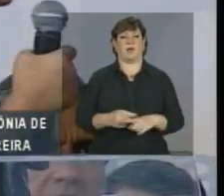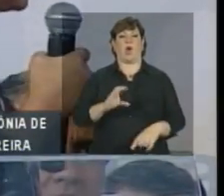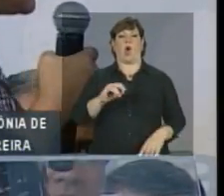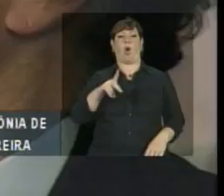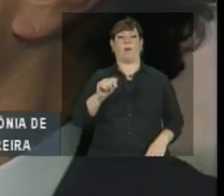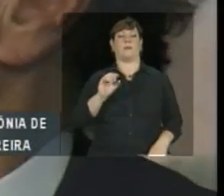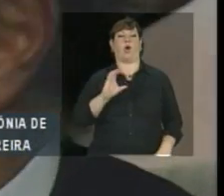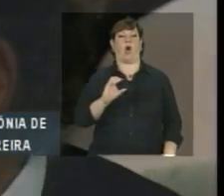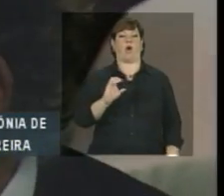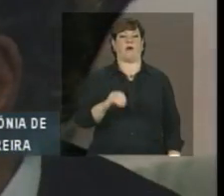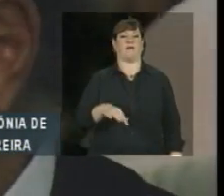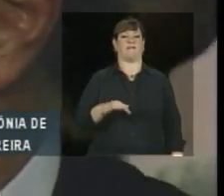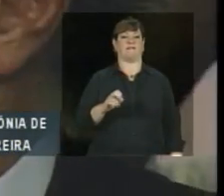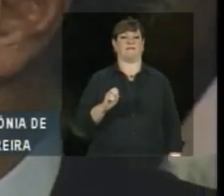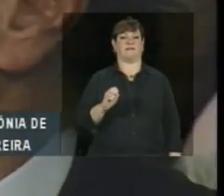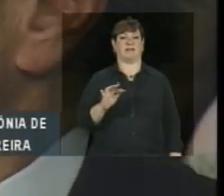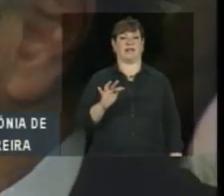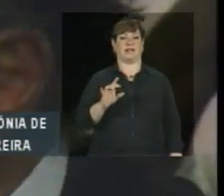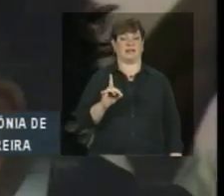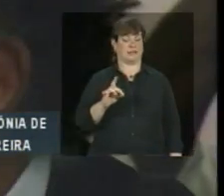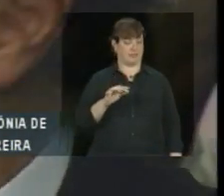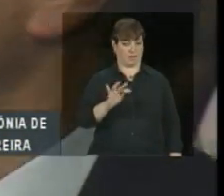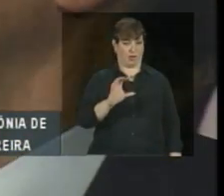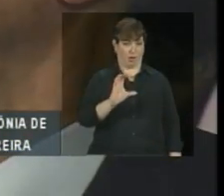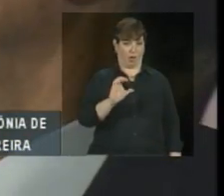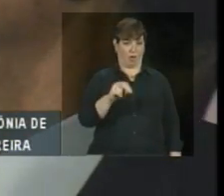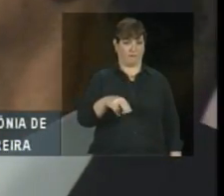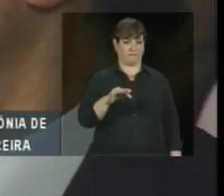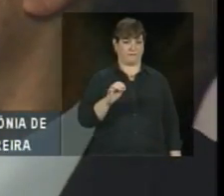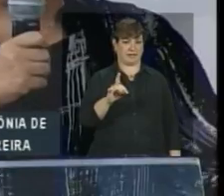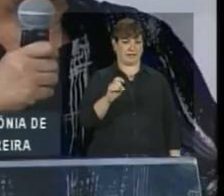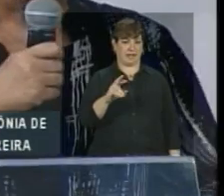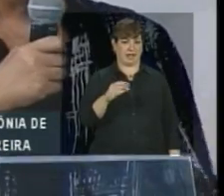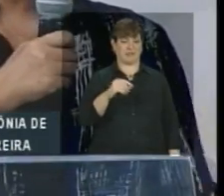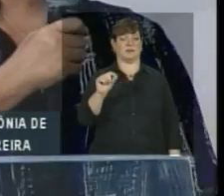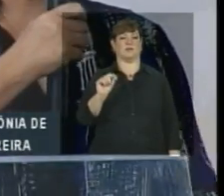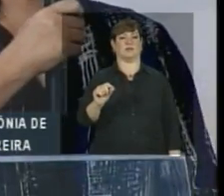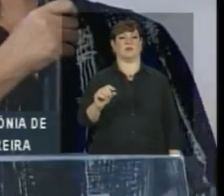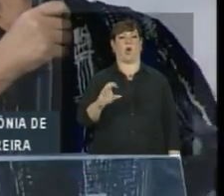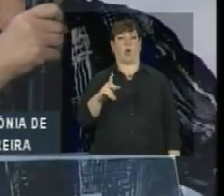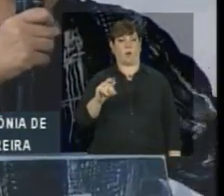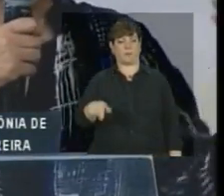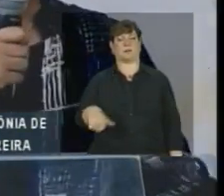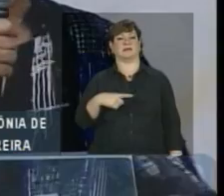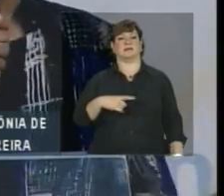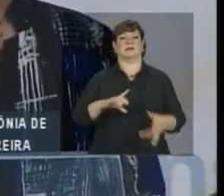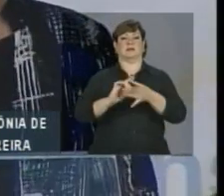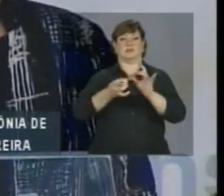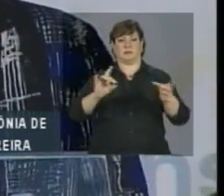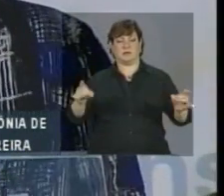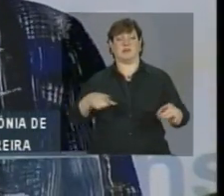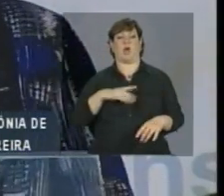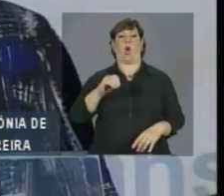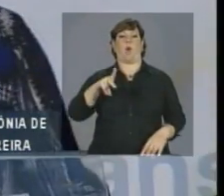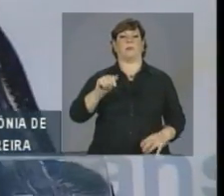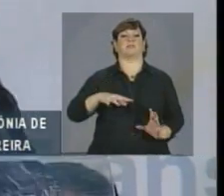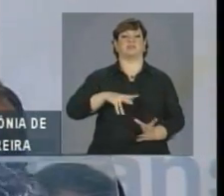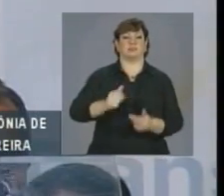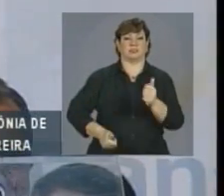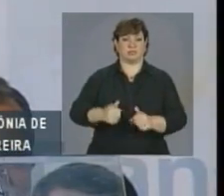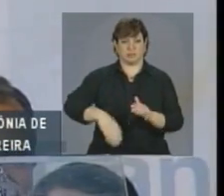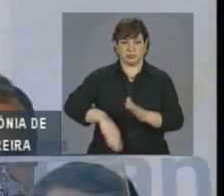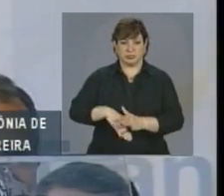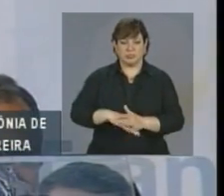das Confederações em 2013, também vamos ter as Olimpíadas, vamos ter a Copa do Mundo, vamos